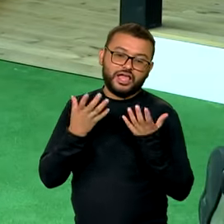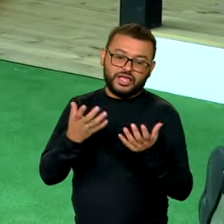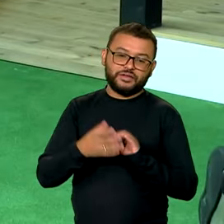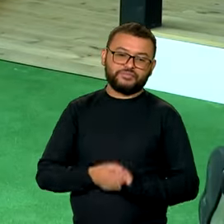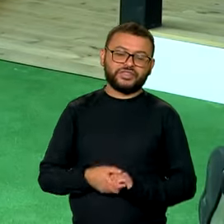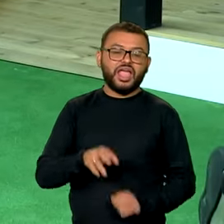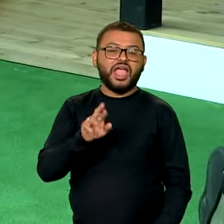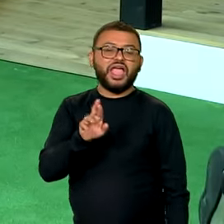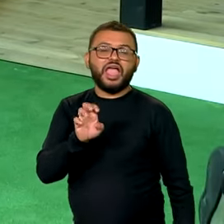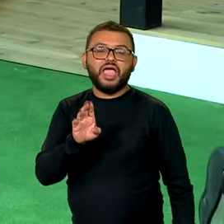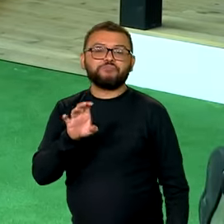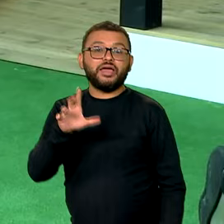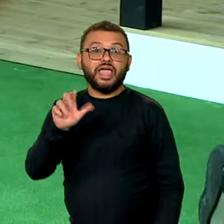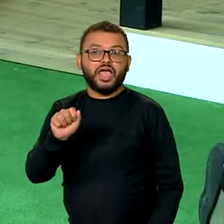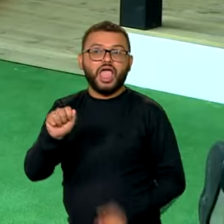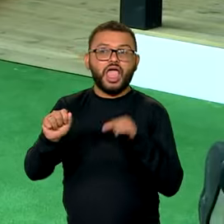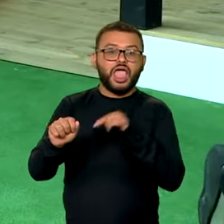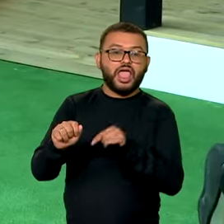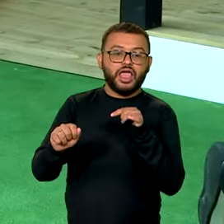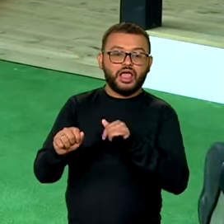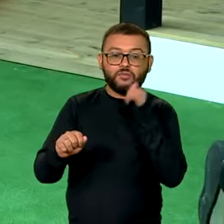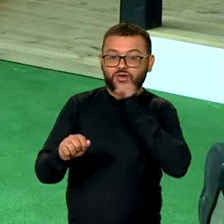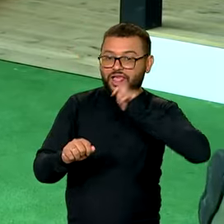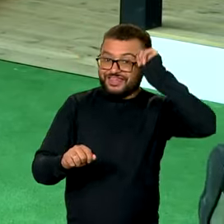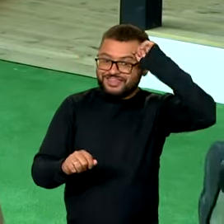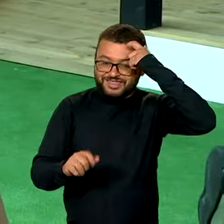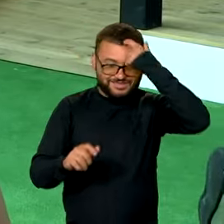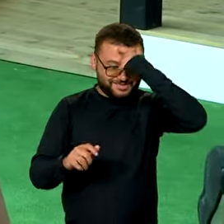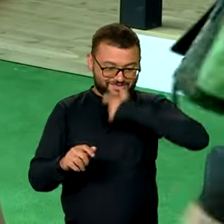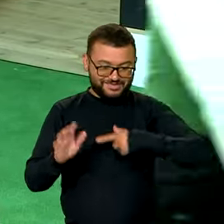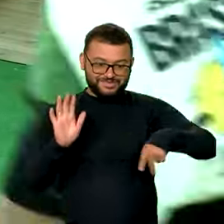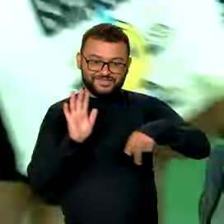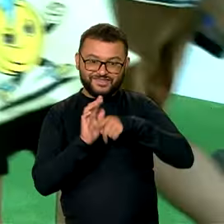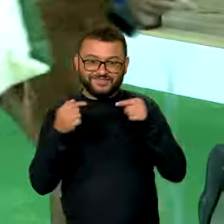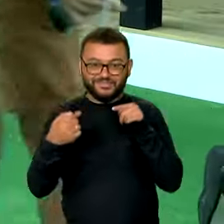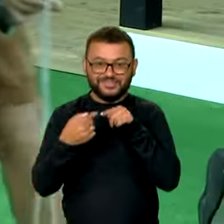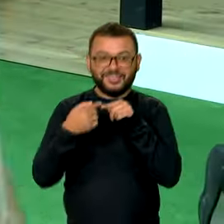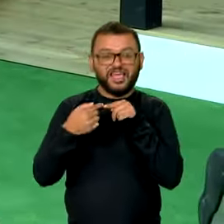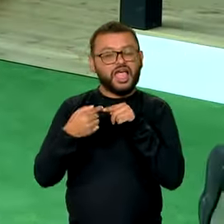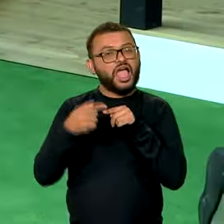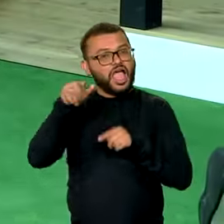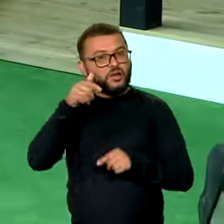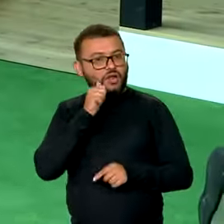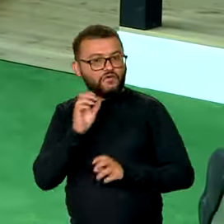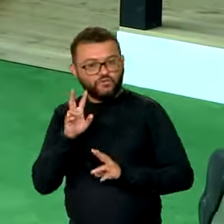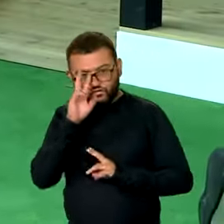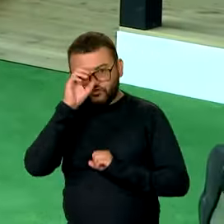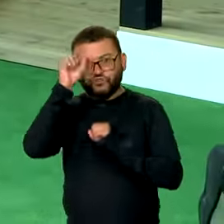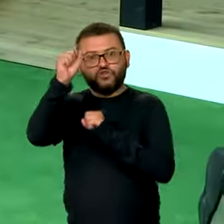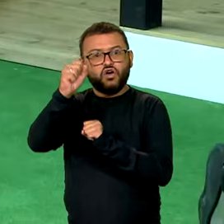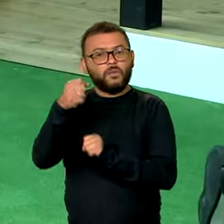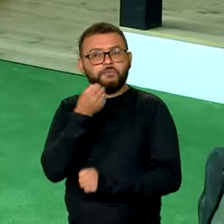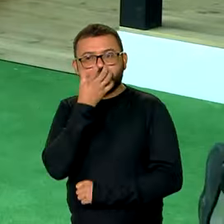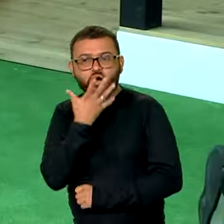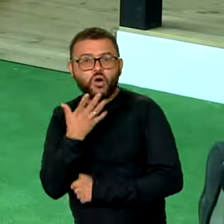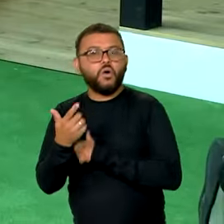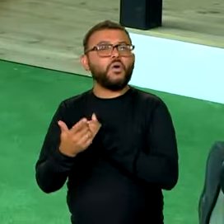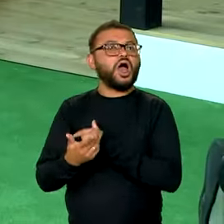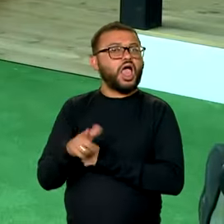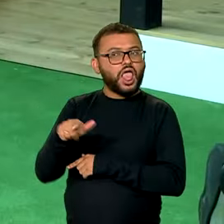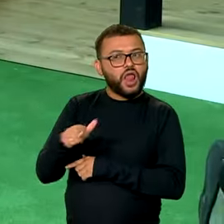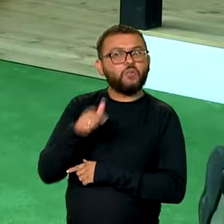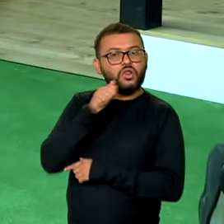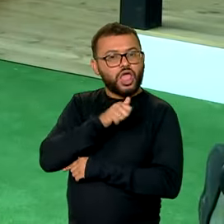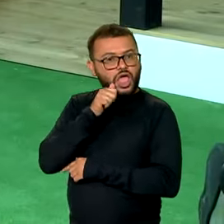A Rebeca, porque primeiramente ela é uma menina negra, claro, e ela é muito forte, ela é boa, sabe?